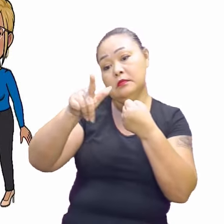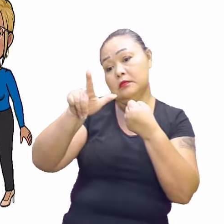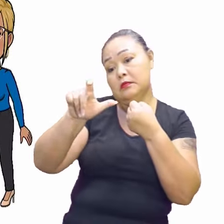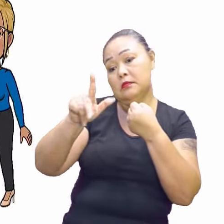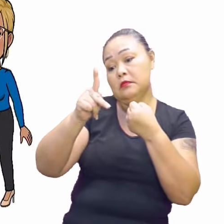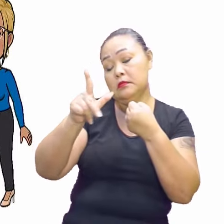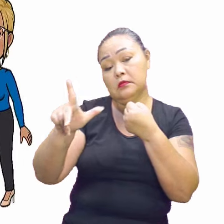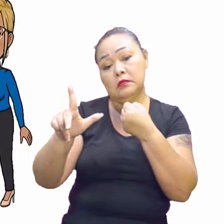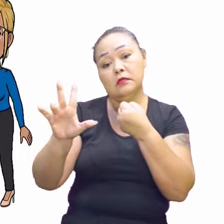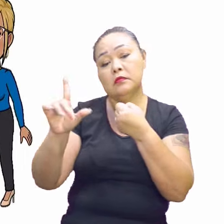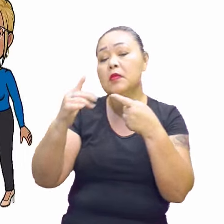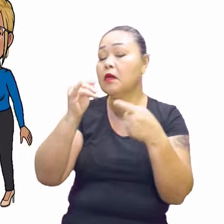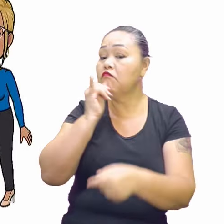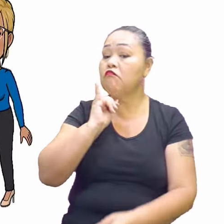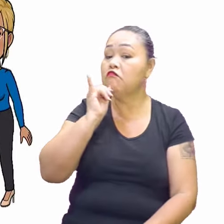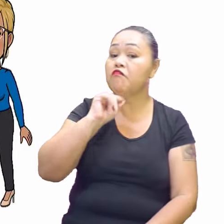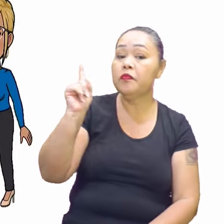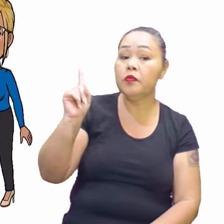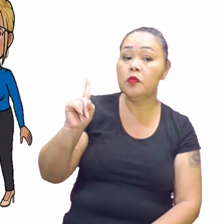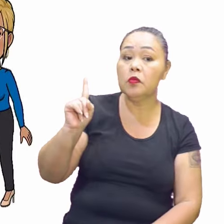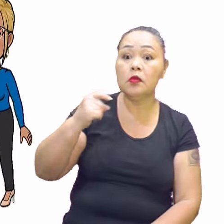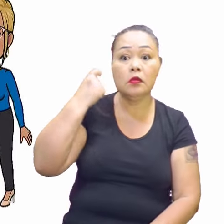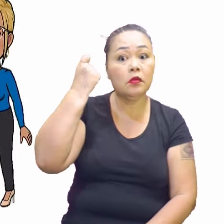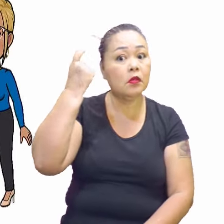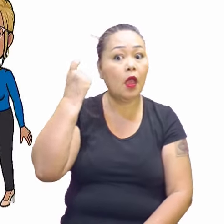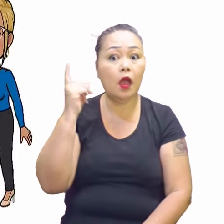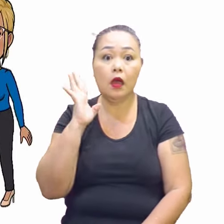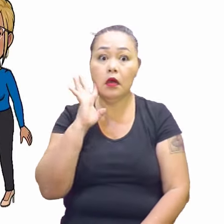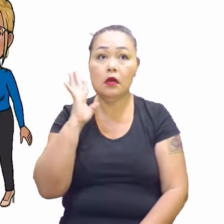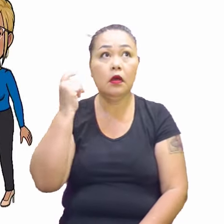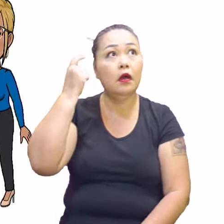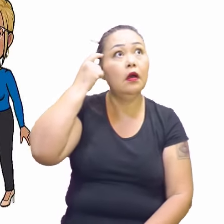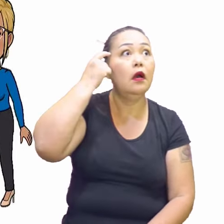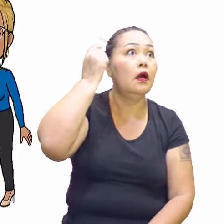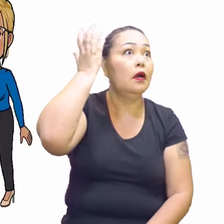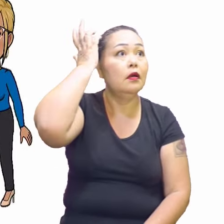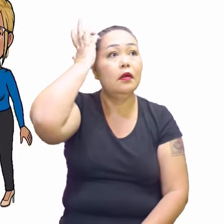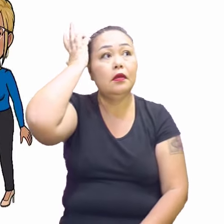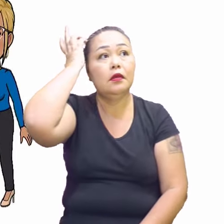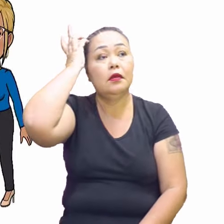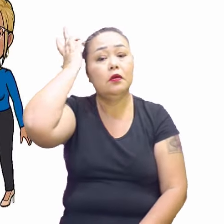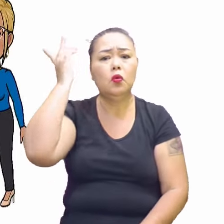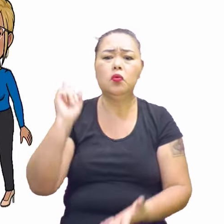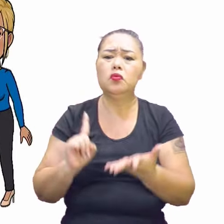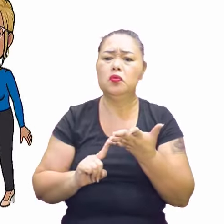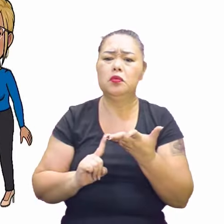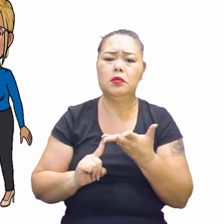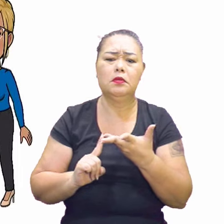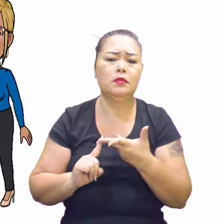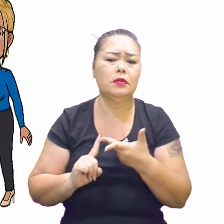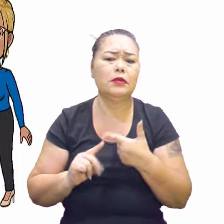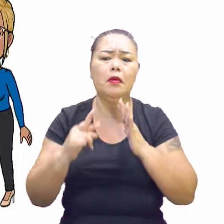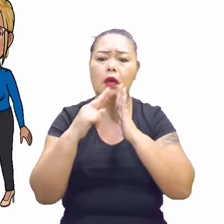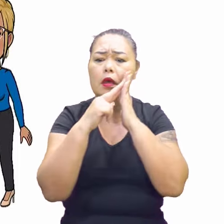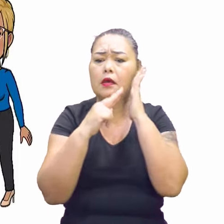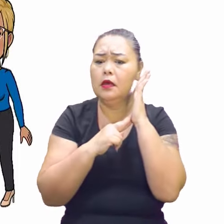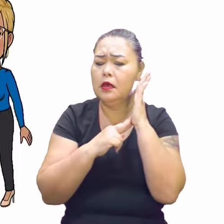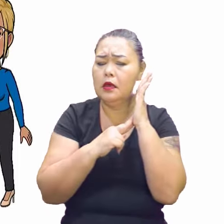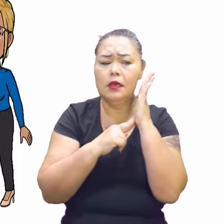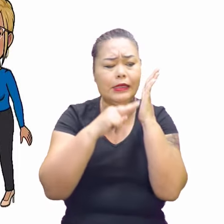E aí, gente, tem uns exemplos aqui, mas não se preocupem, vocês devem estar pensando assim, Professora, são muitas